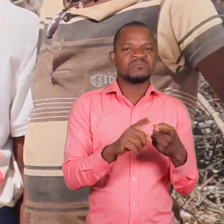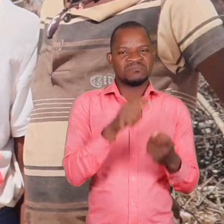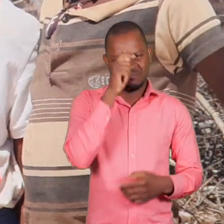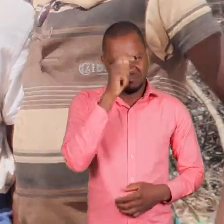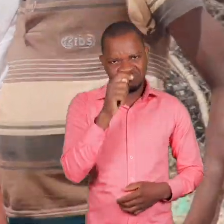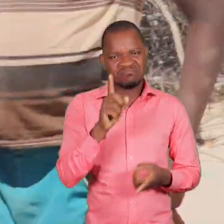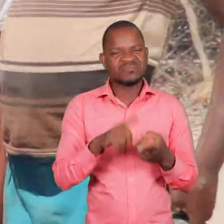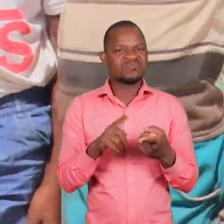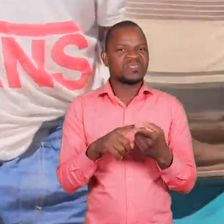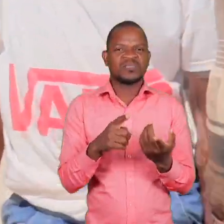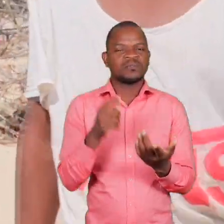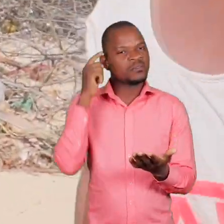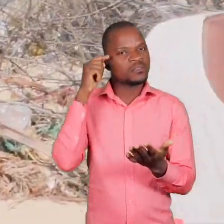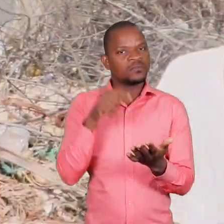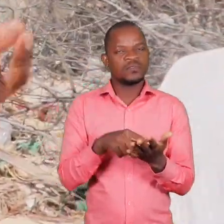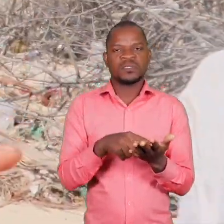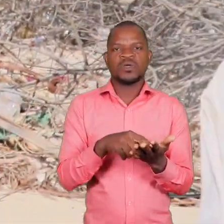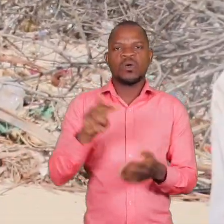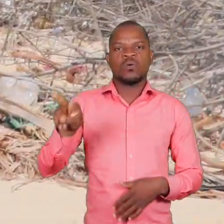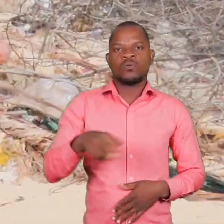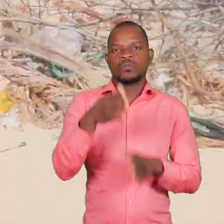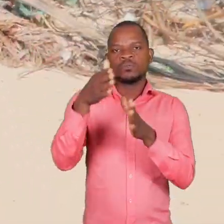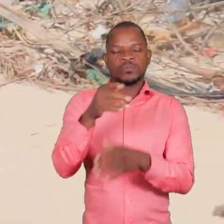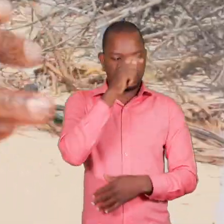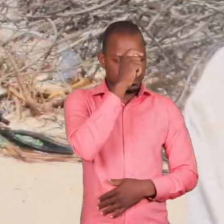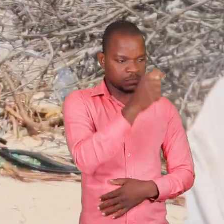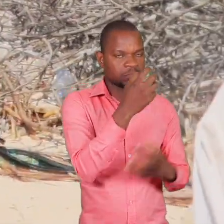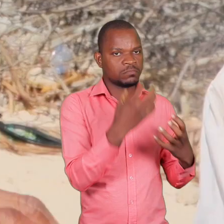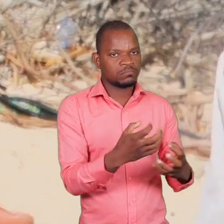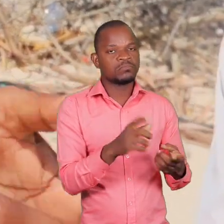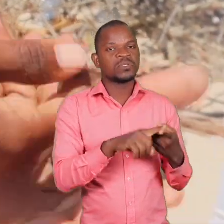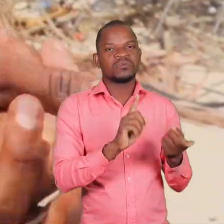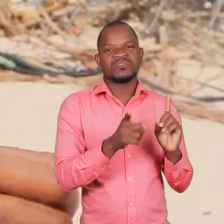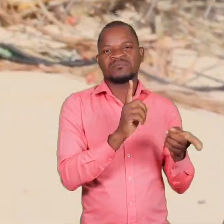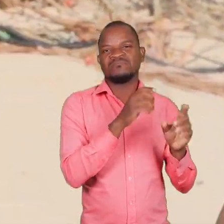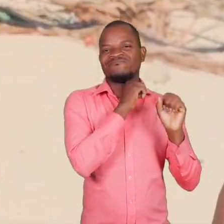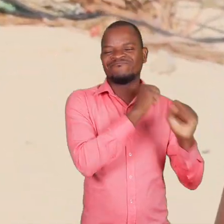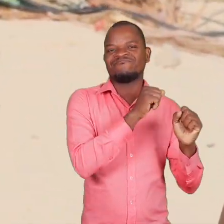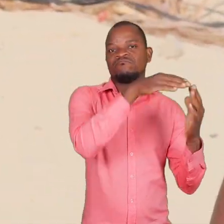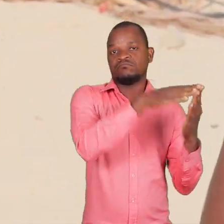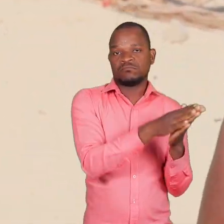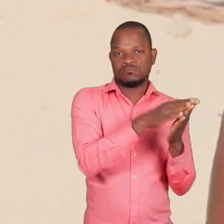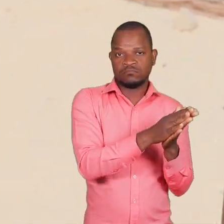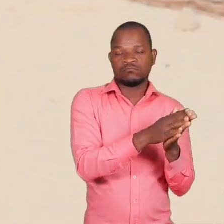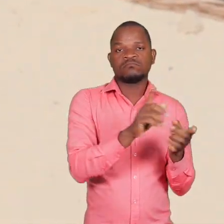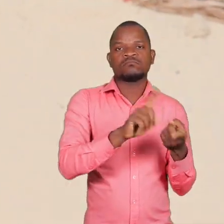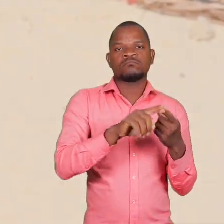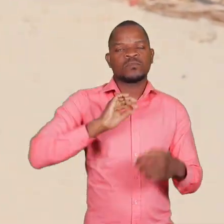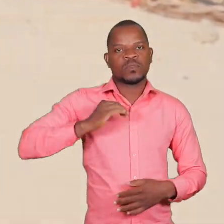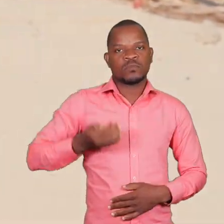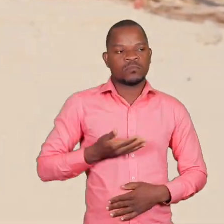bem-estar, educação, contribui para a perda de dignidade e para a ameaça de agressão sexual. Ancha